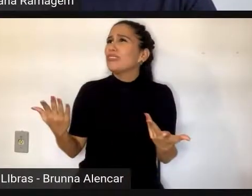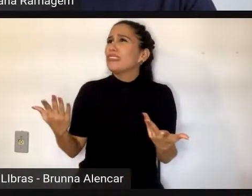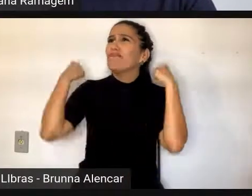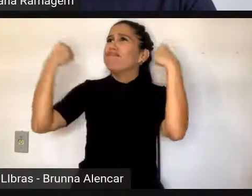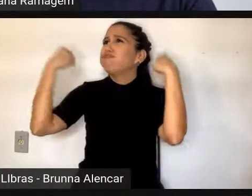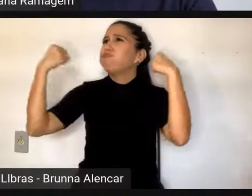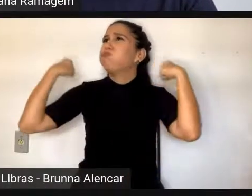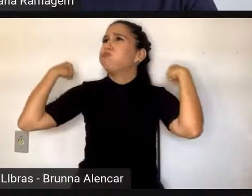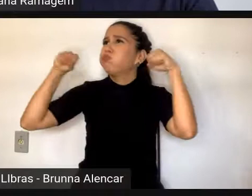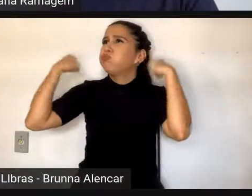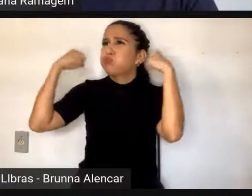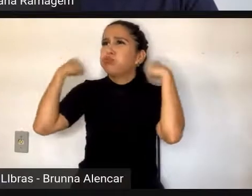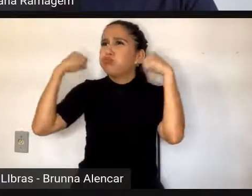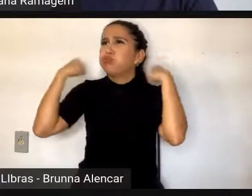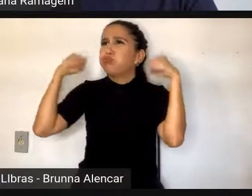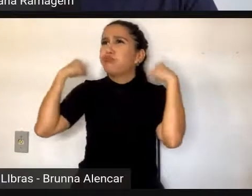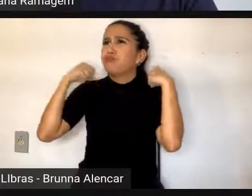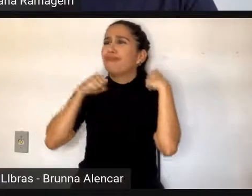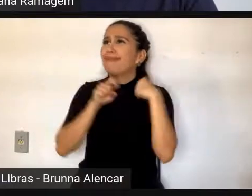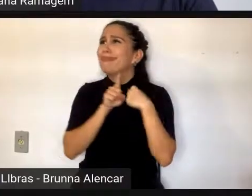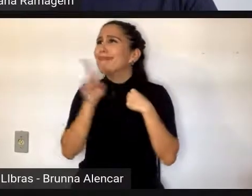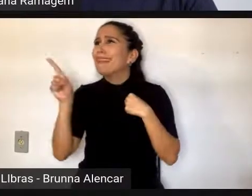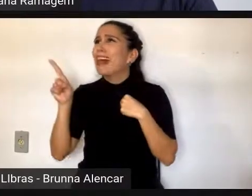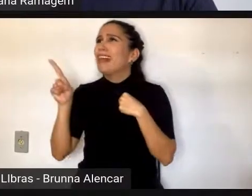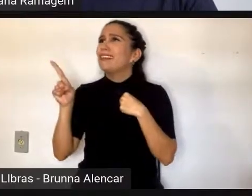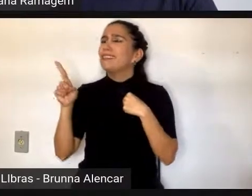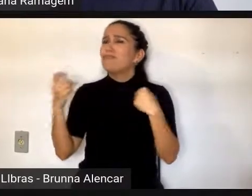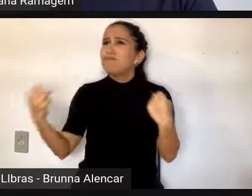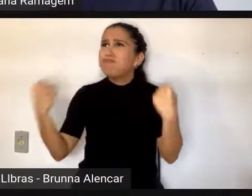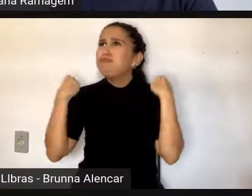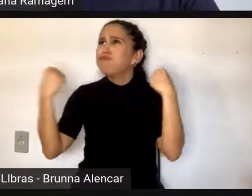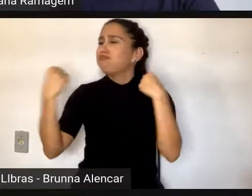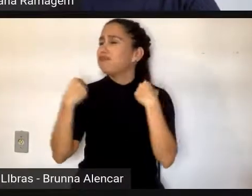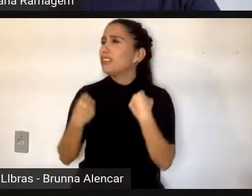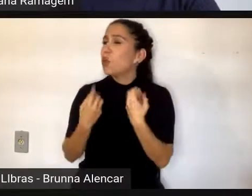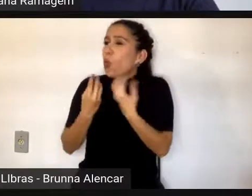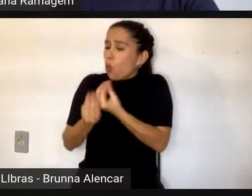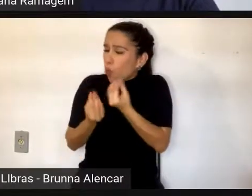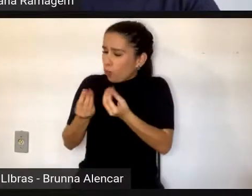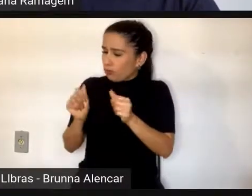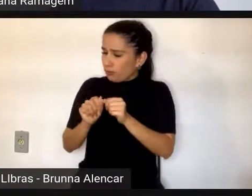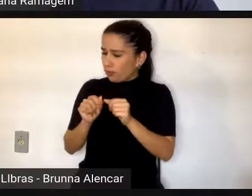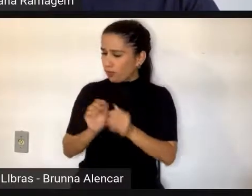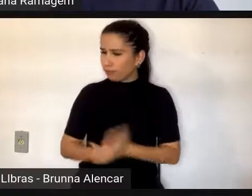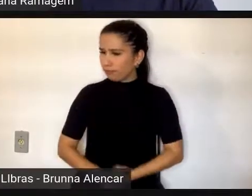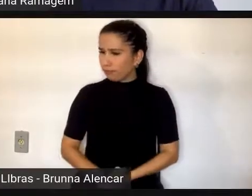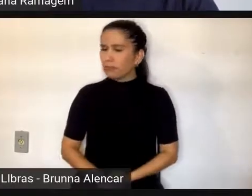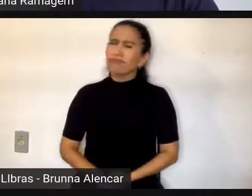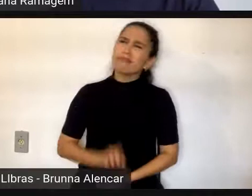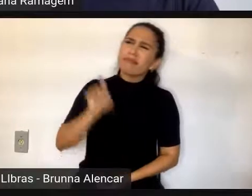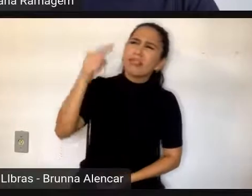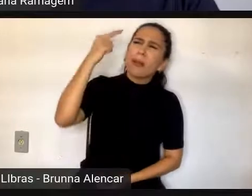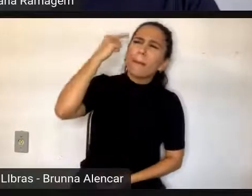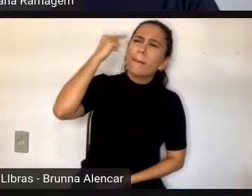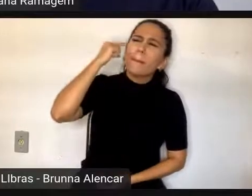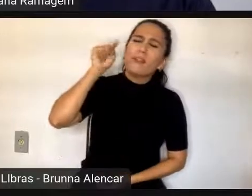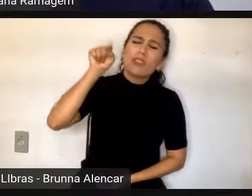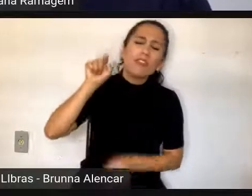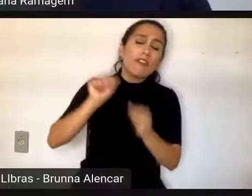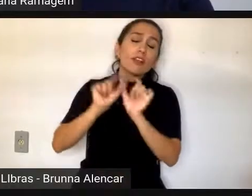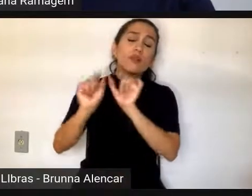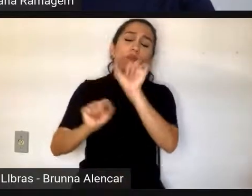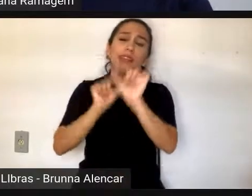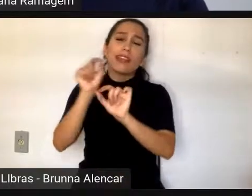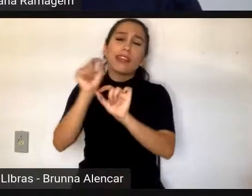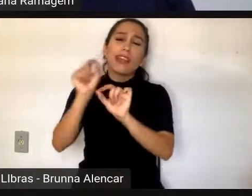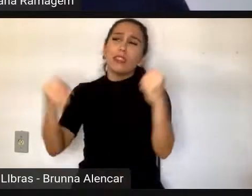os movimentos da academia. Parando para pensar, o que você faz na academia? Você